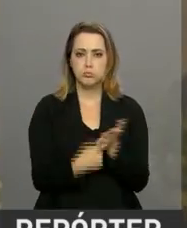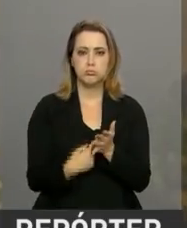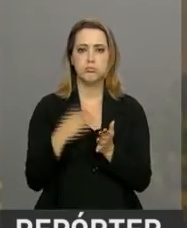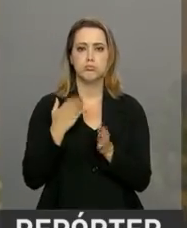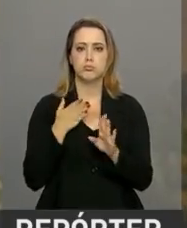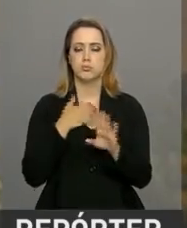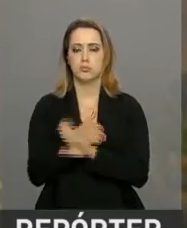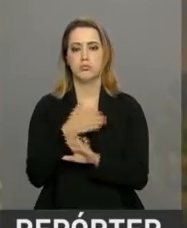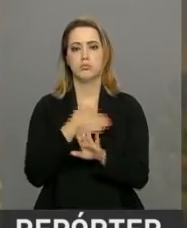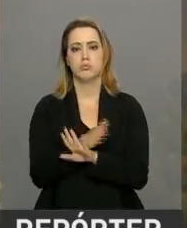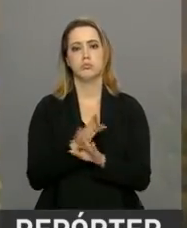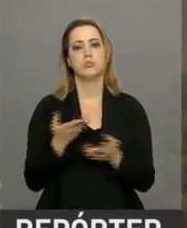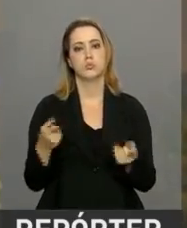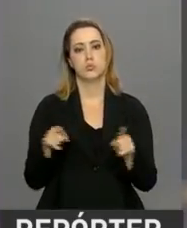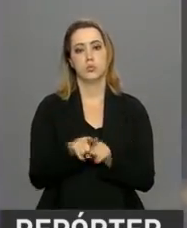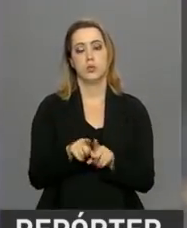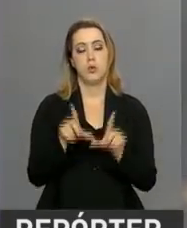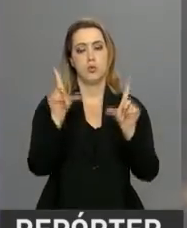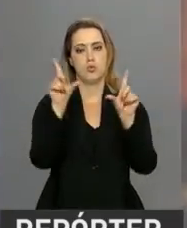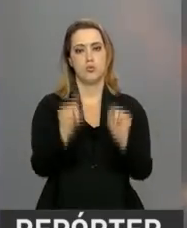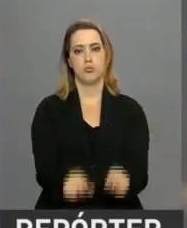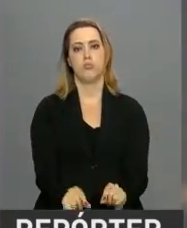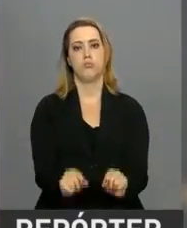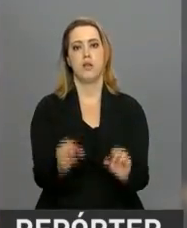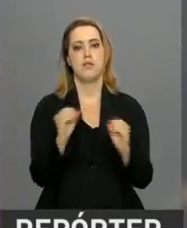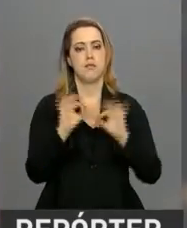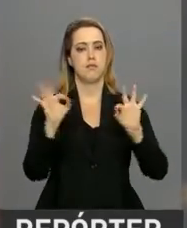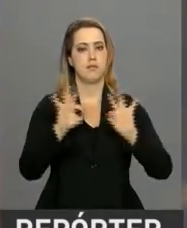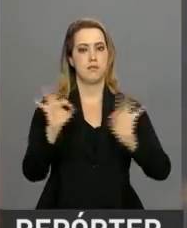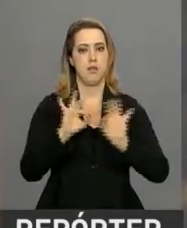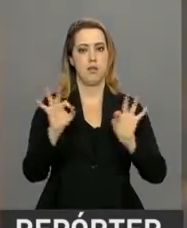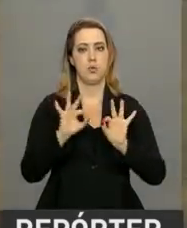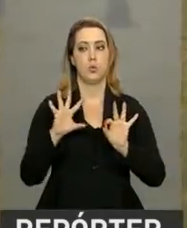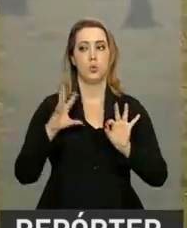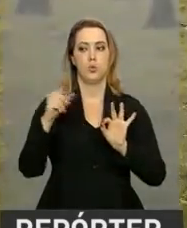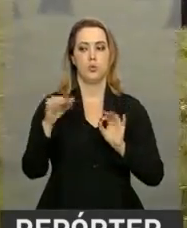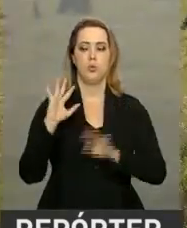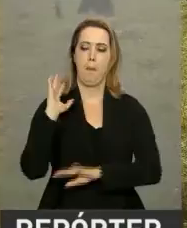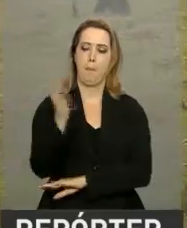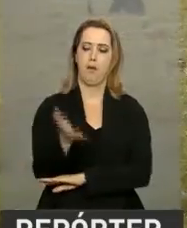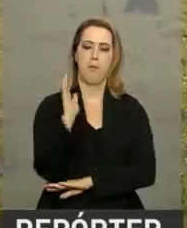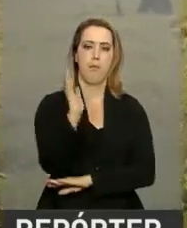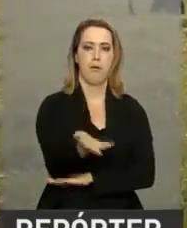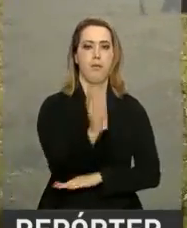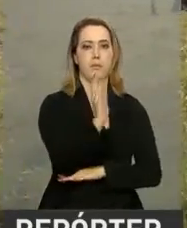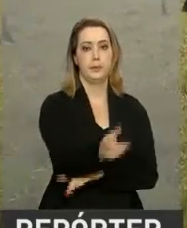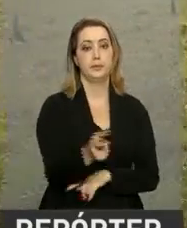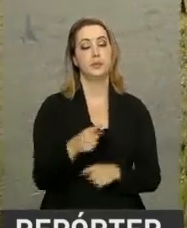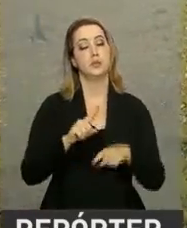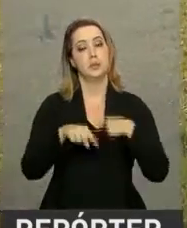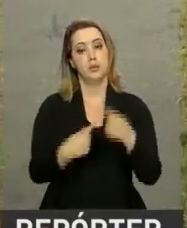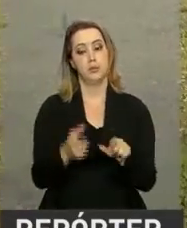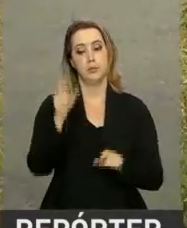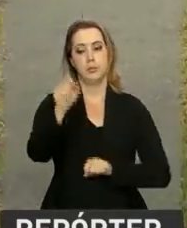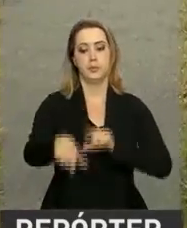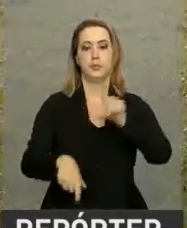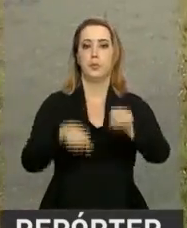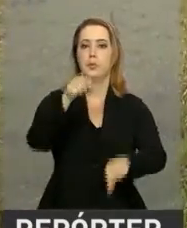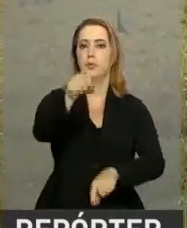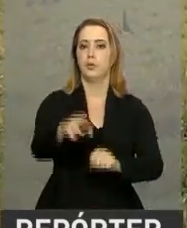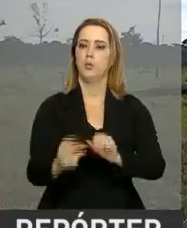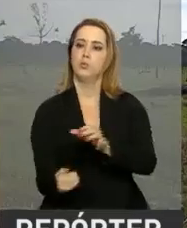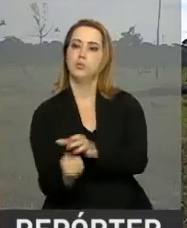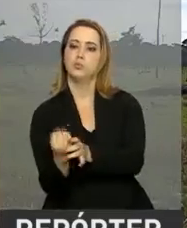uma das metas é zerar o desmatamento da amazônia legal e restaurar 12 milhões de hectares de florestas até 2030